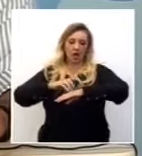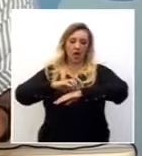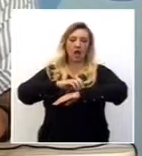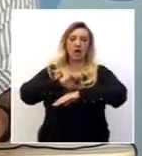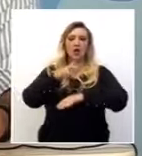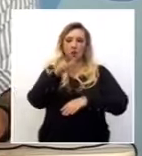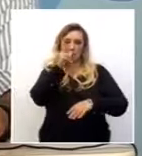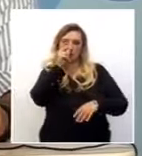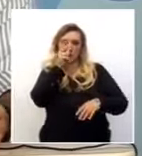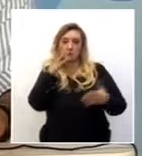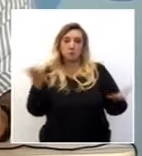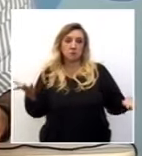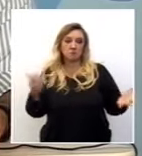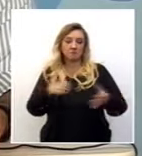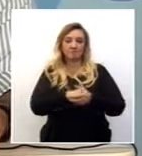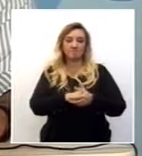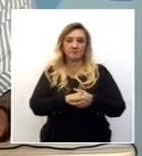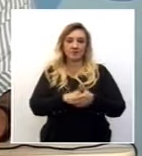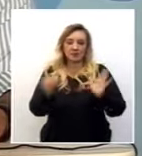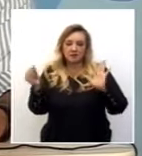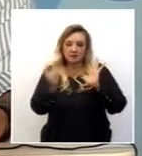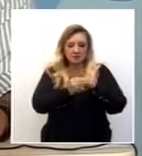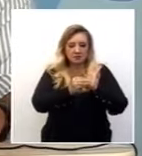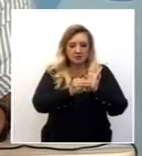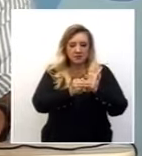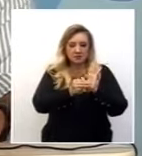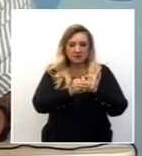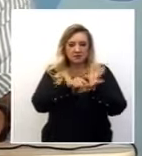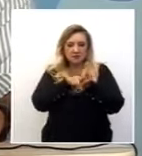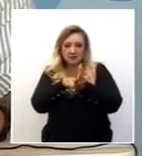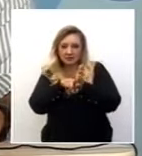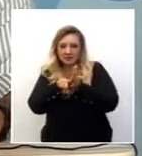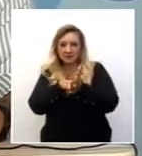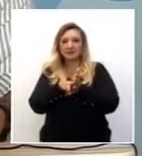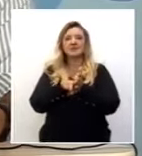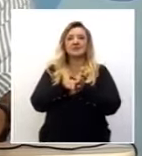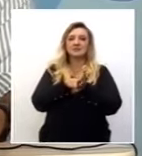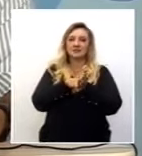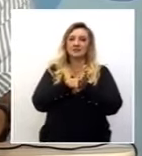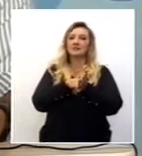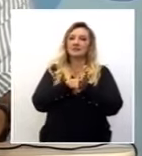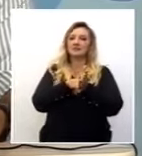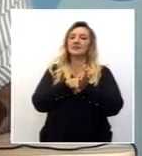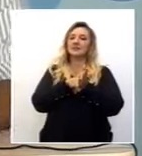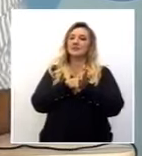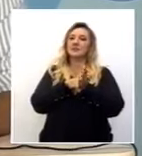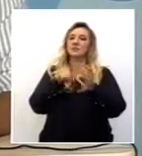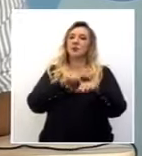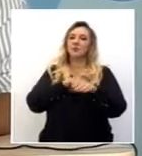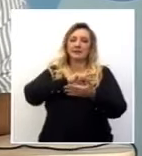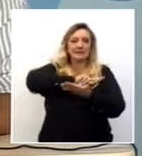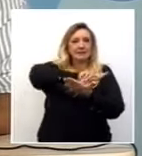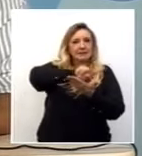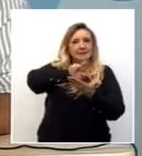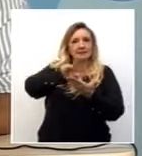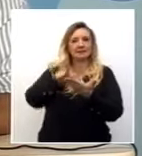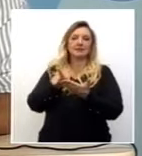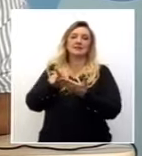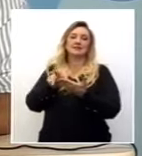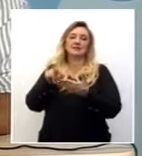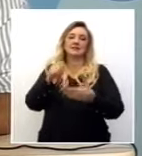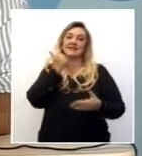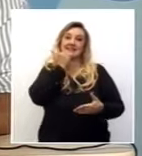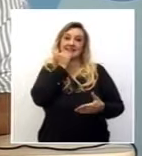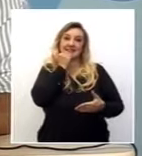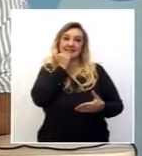Né? Poxa, vamos classificar, vocês têm uma série de momentos para essa